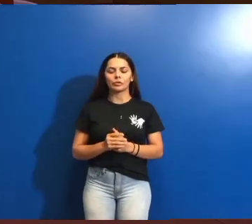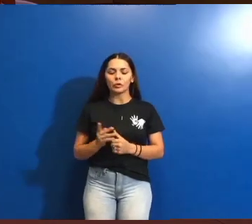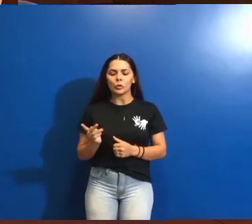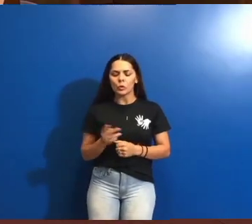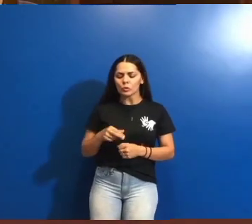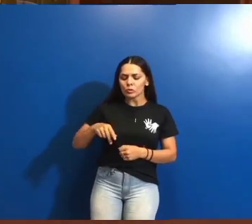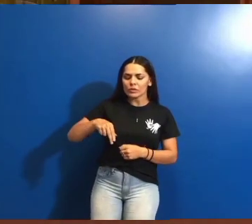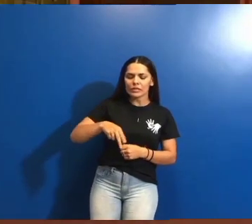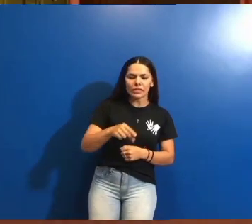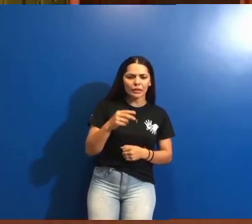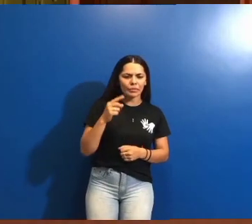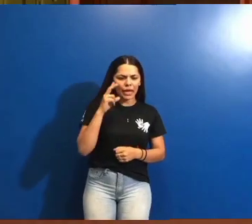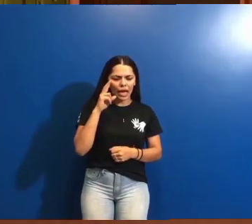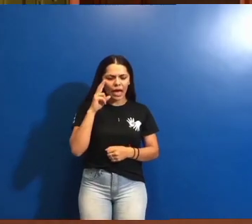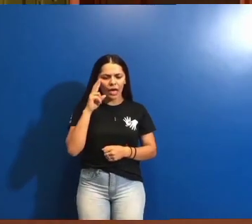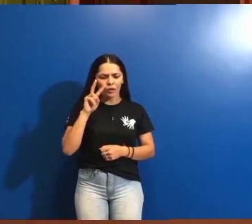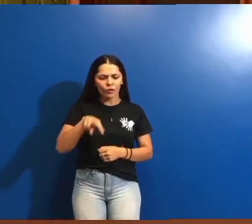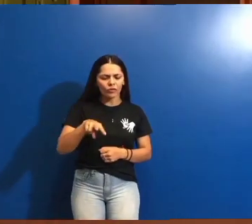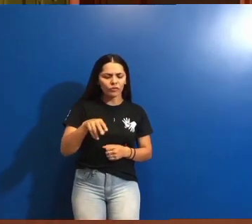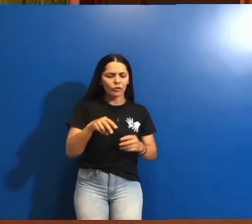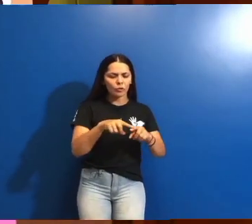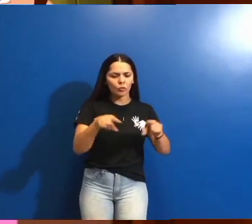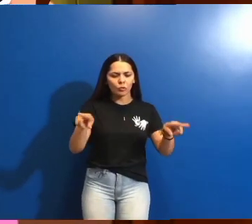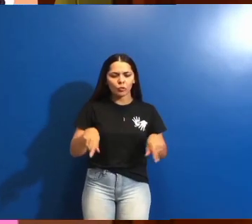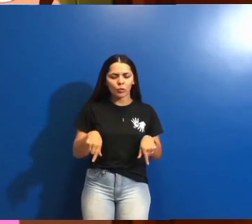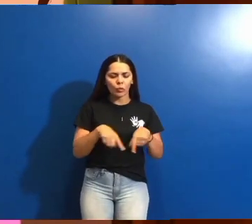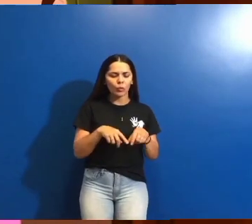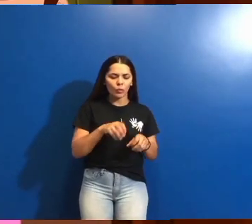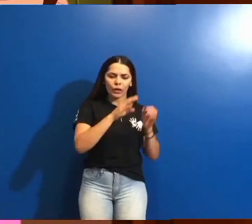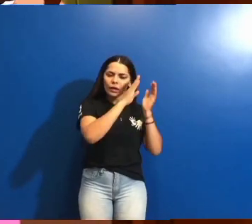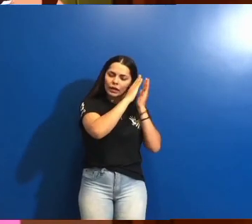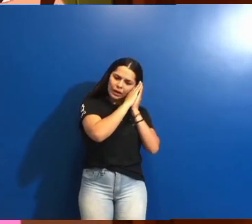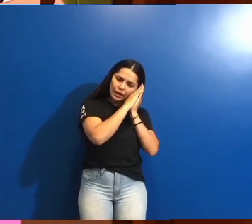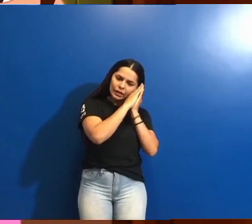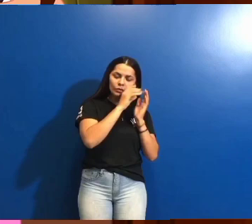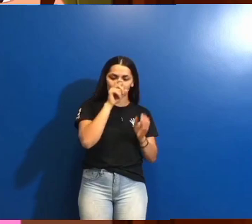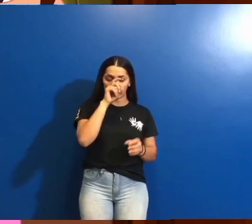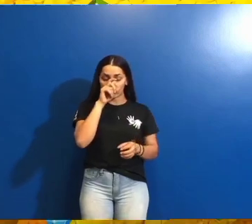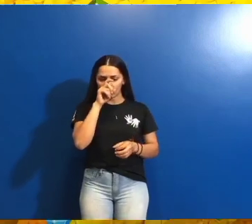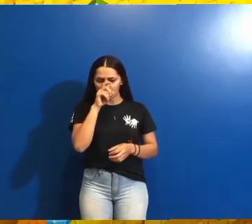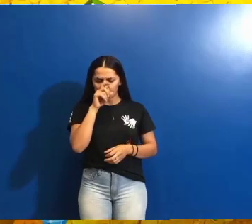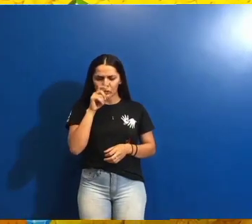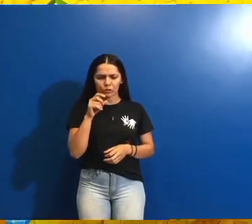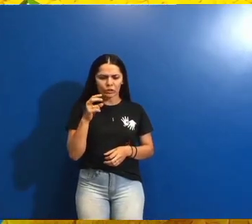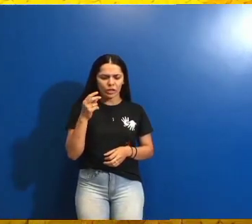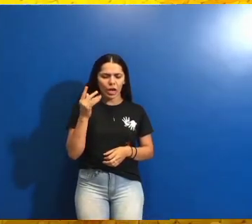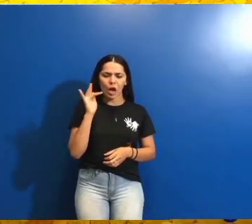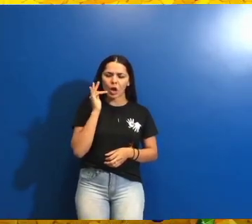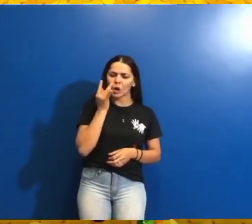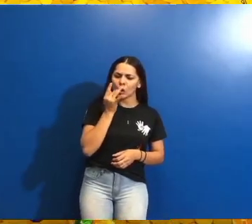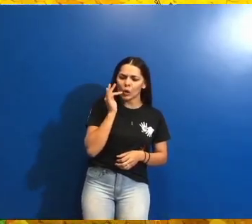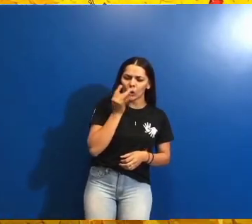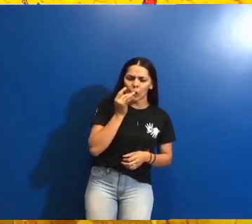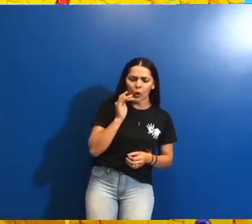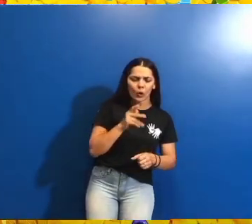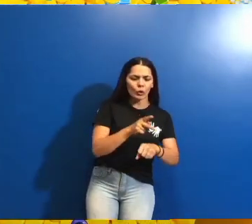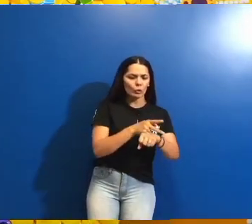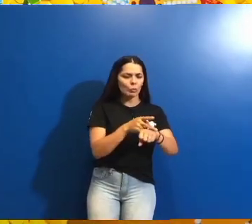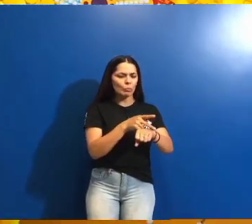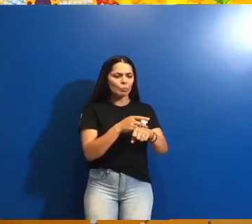agora. Eles foram para o quarto da bruxa e ficaram surpresos ao ver quanta riqueza e pedras preciosas ela